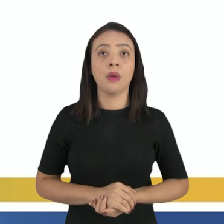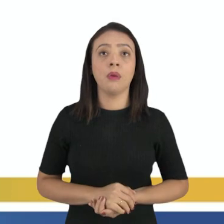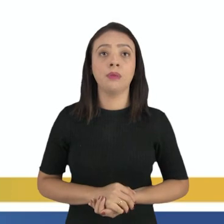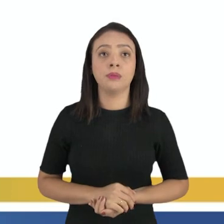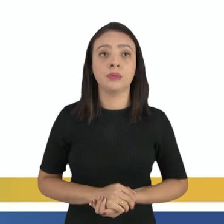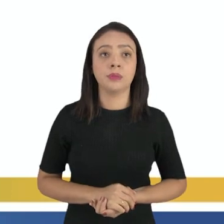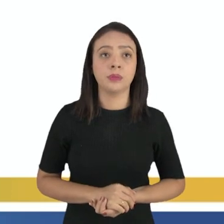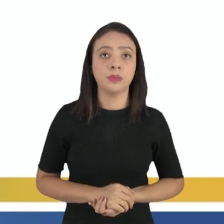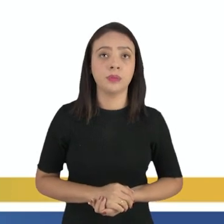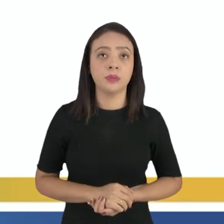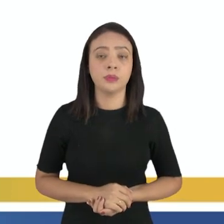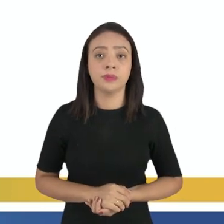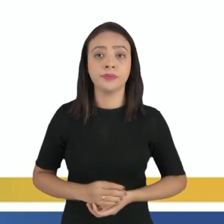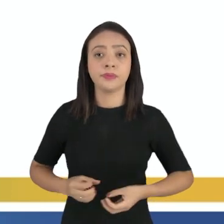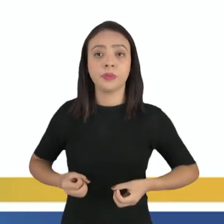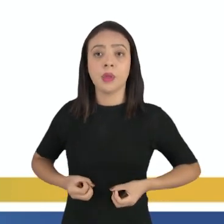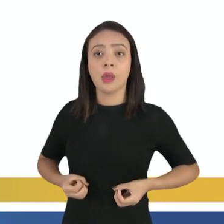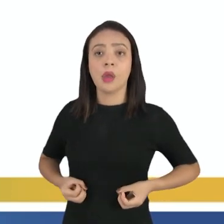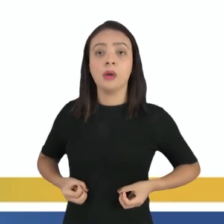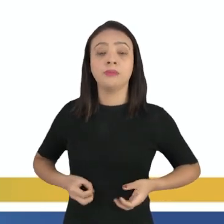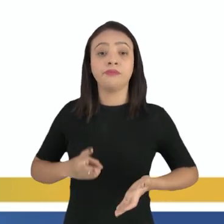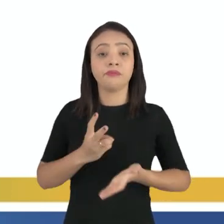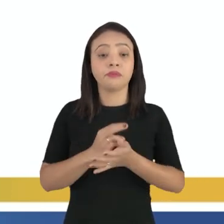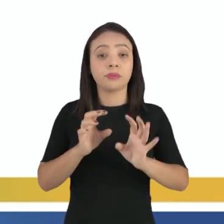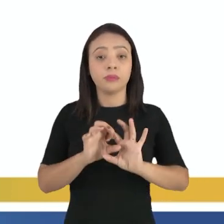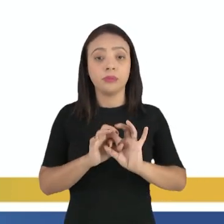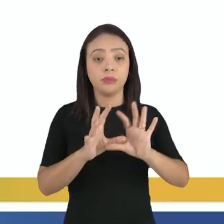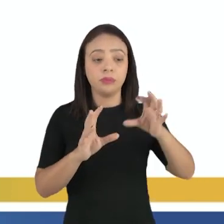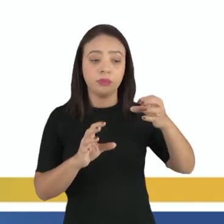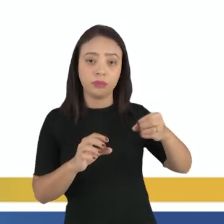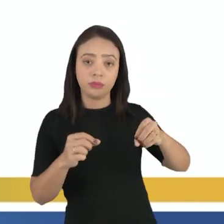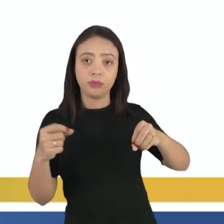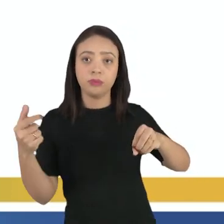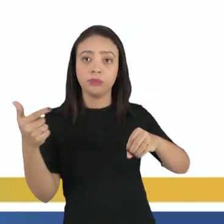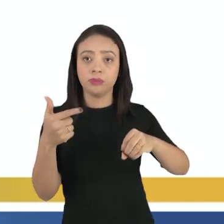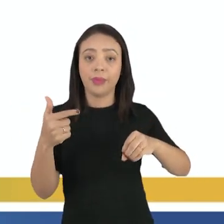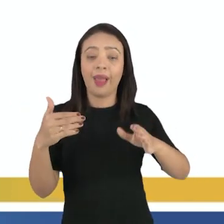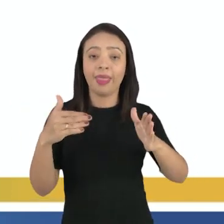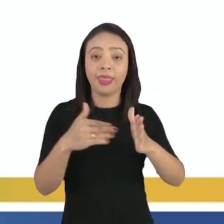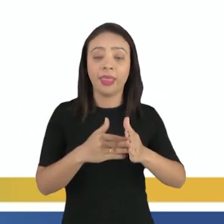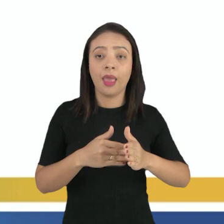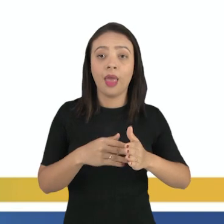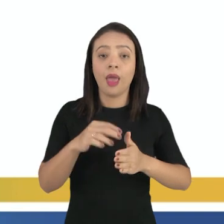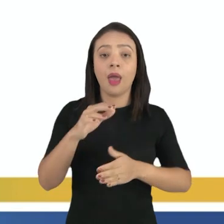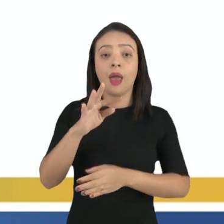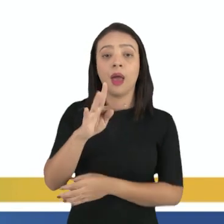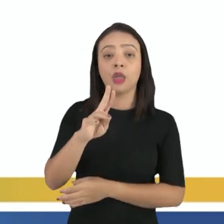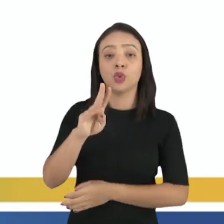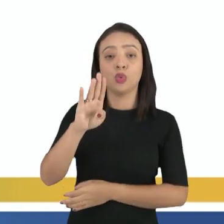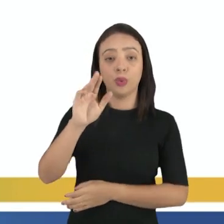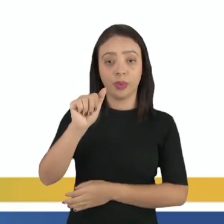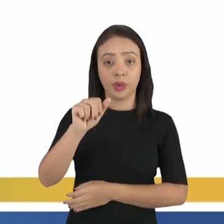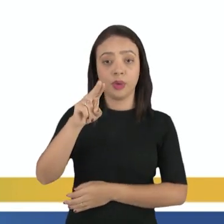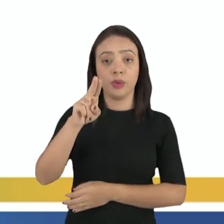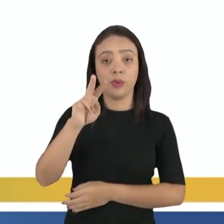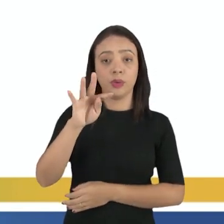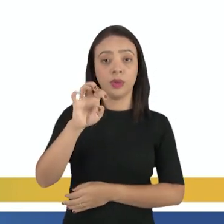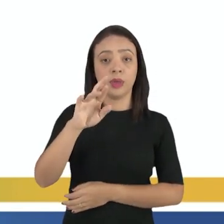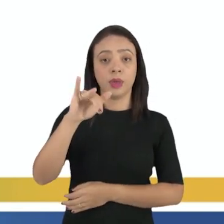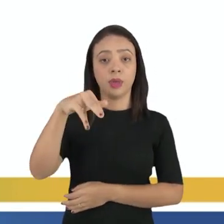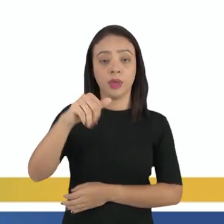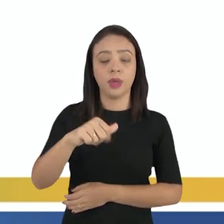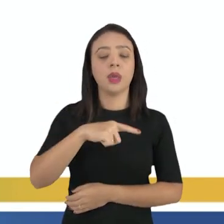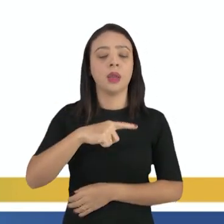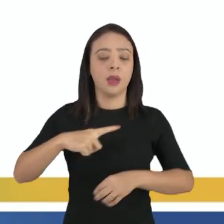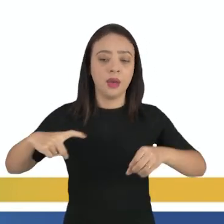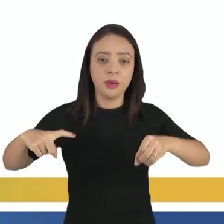nosso ovário, ele libera esse ovócito secundário até a tuba uterina, e é lá na tuba uterina que se encontra o espermatozoide e